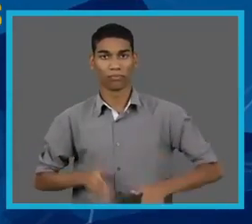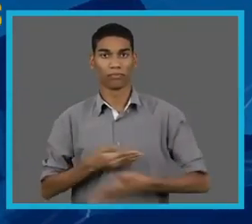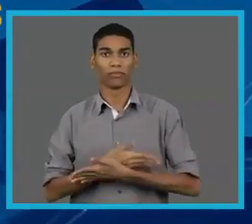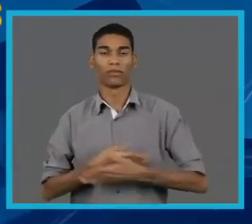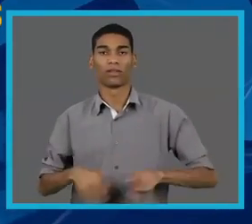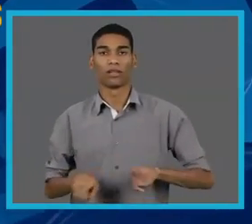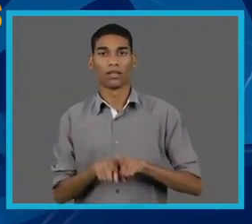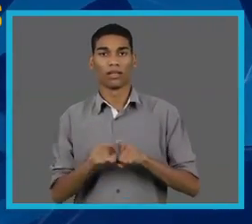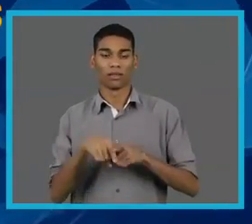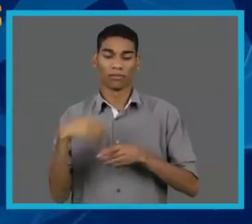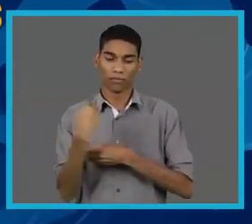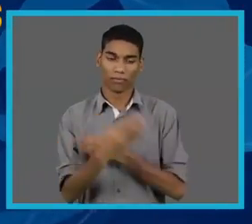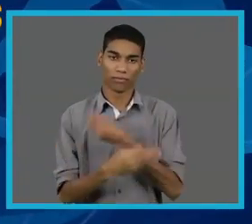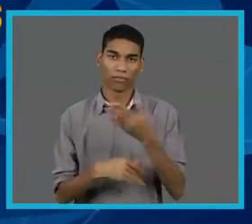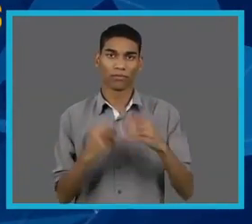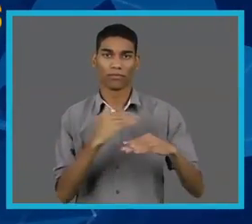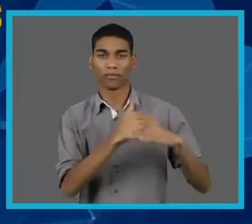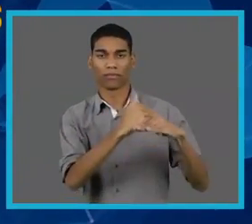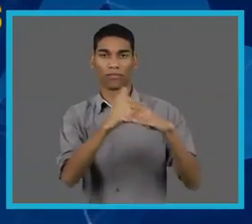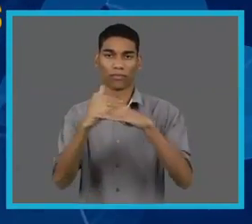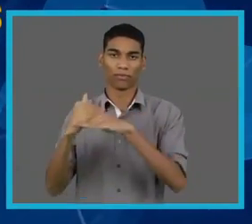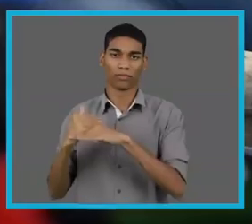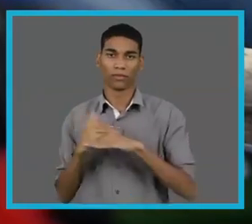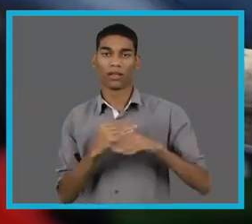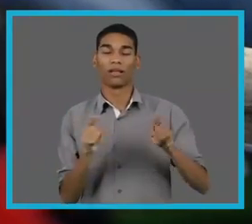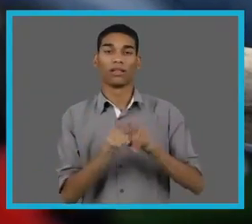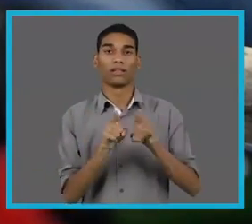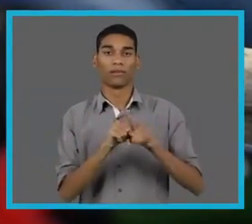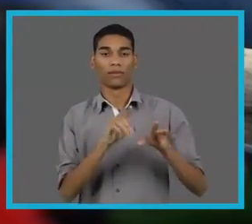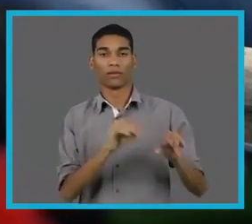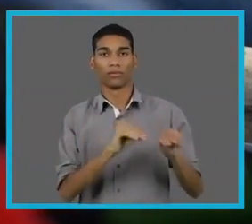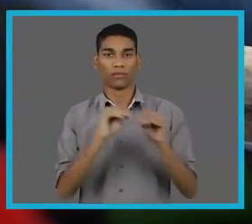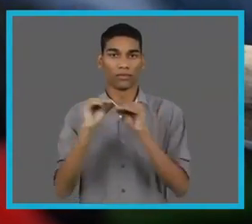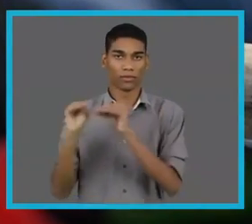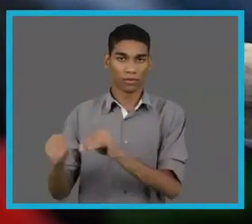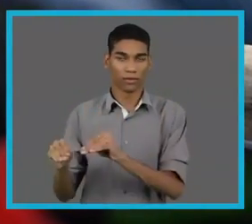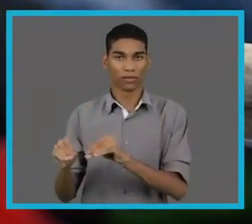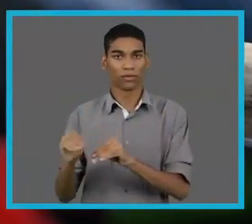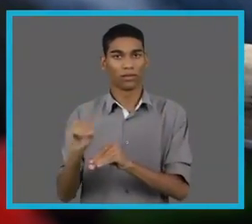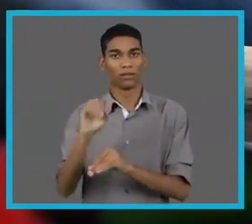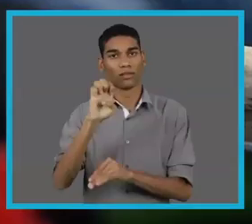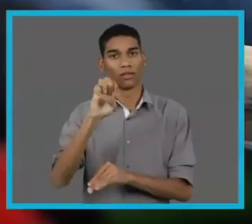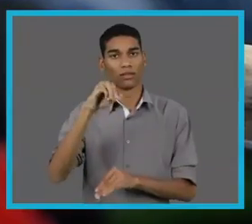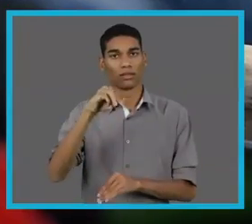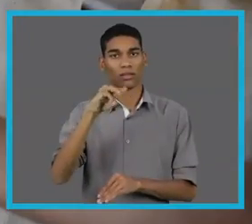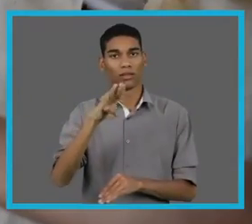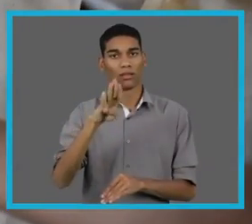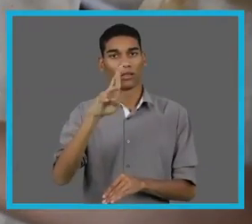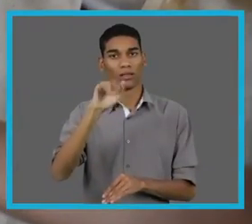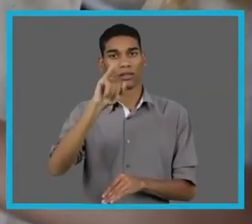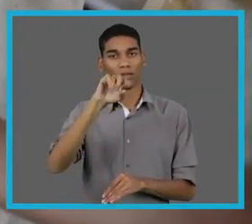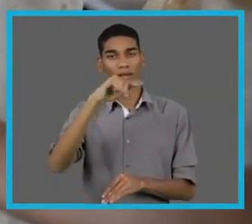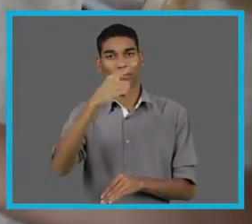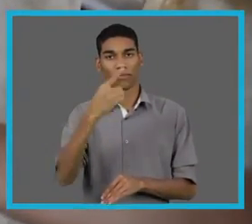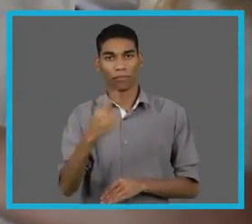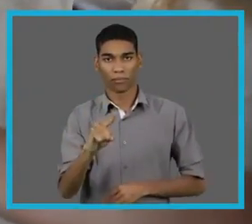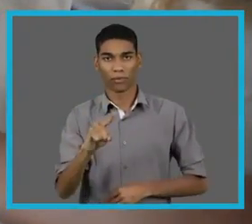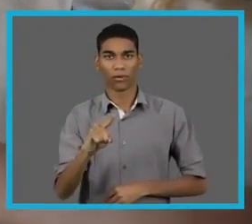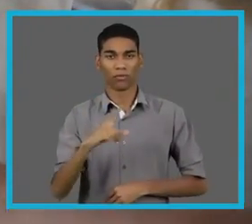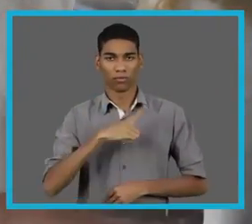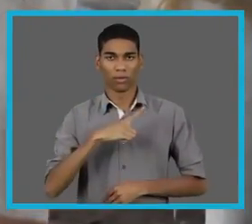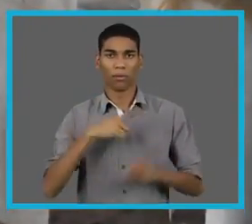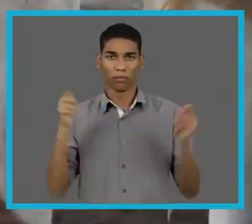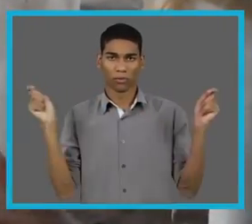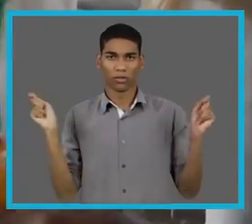bezerros e distribuir uniformemente a produção. A transferência de embriões tem finalidade de aumentar o número de